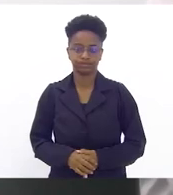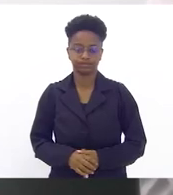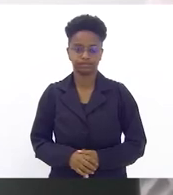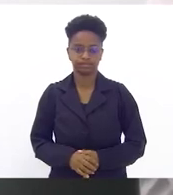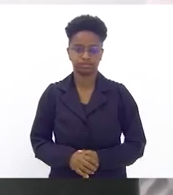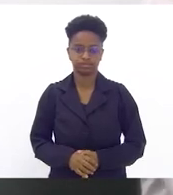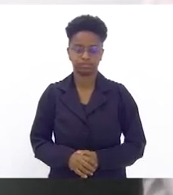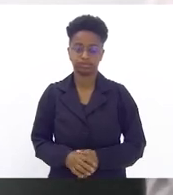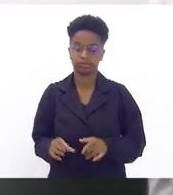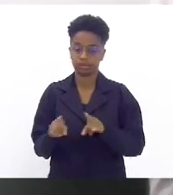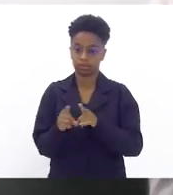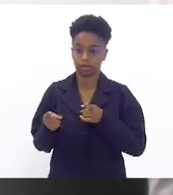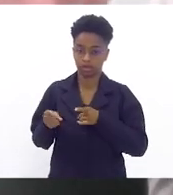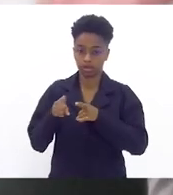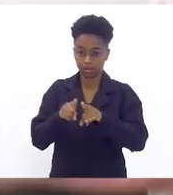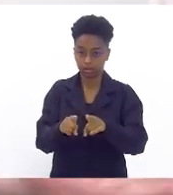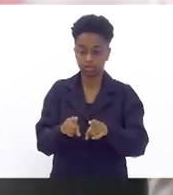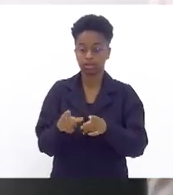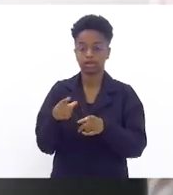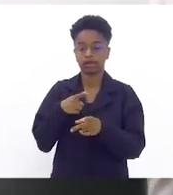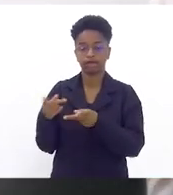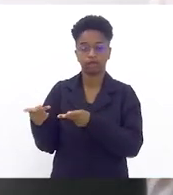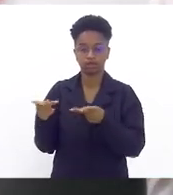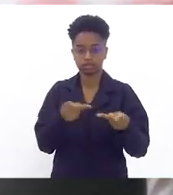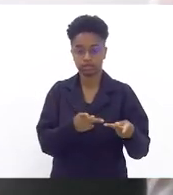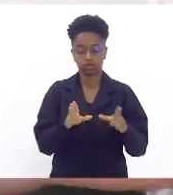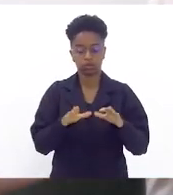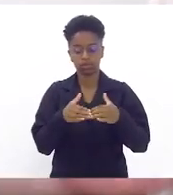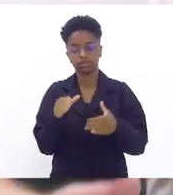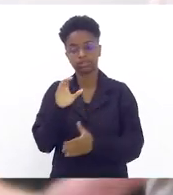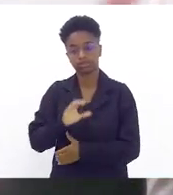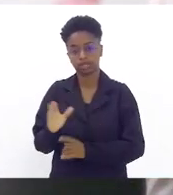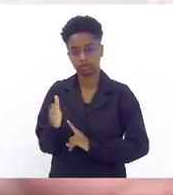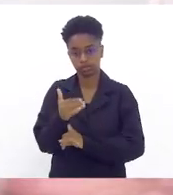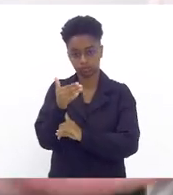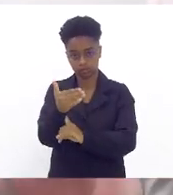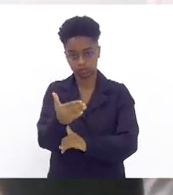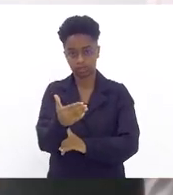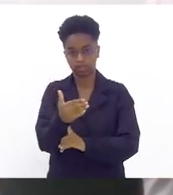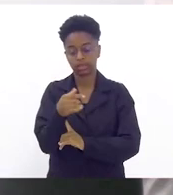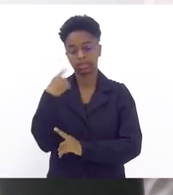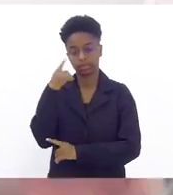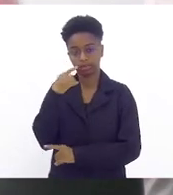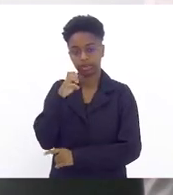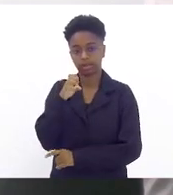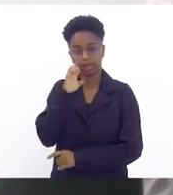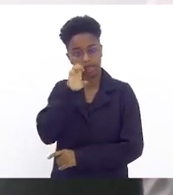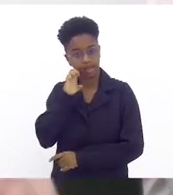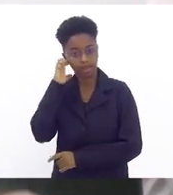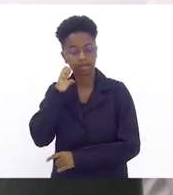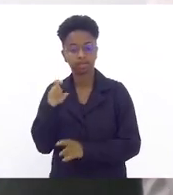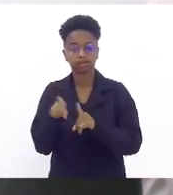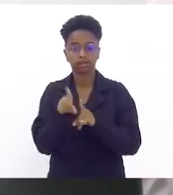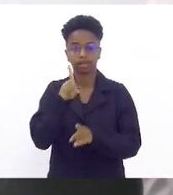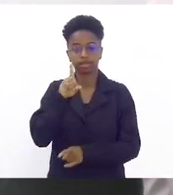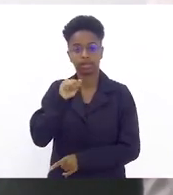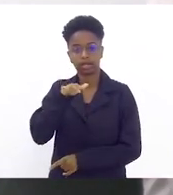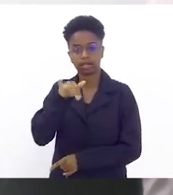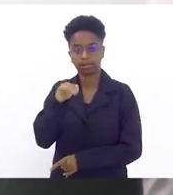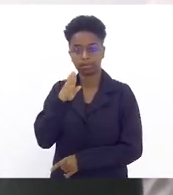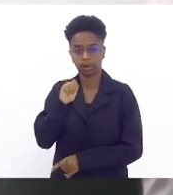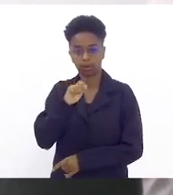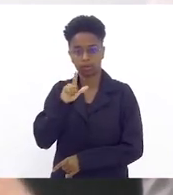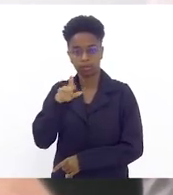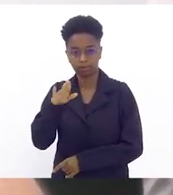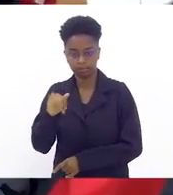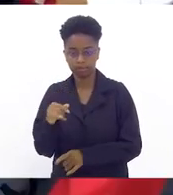simultaneamente tivemos a visita da Comissão da ciência e tecnologia para deputada ele catacimoto Dani Balbi e Dani Monteiro